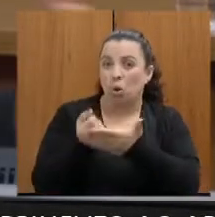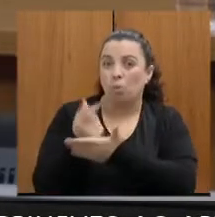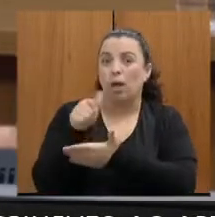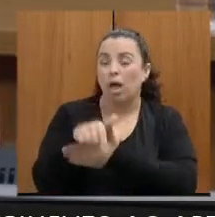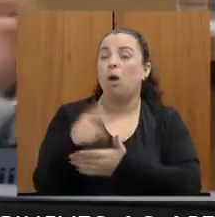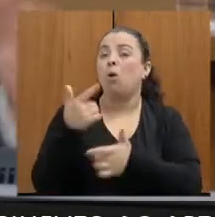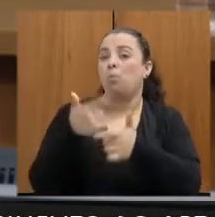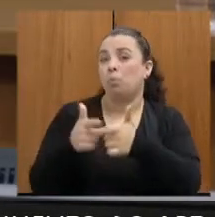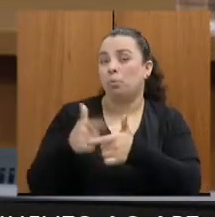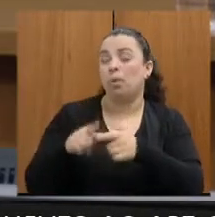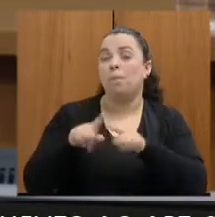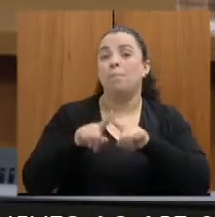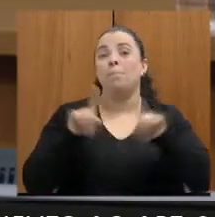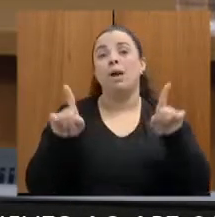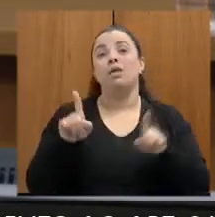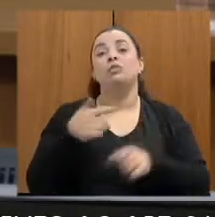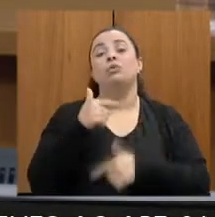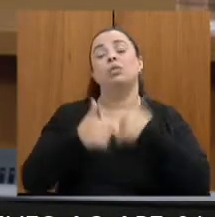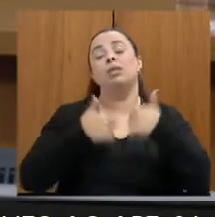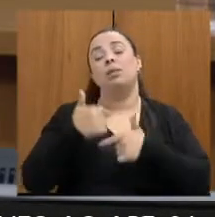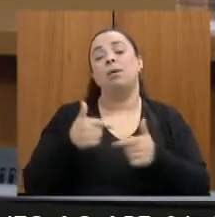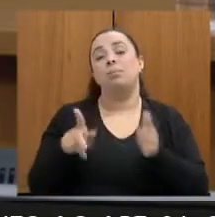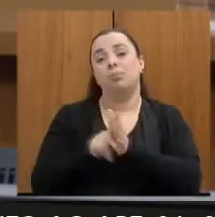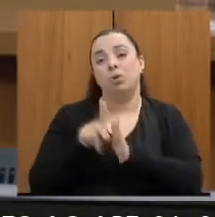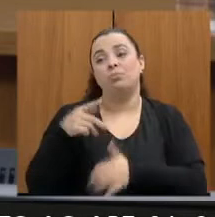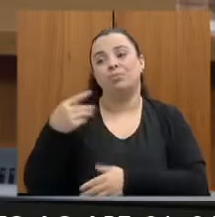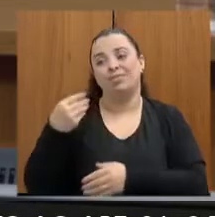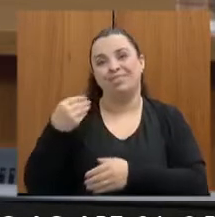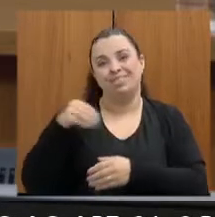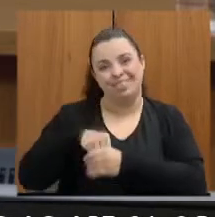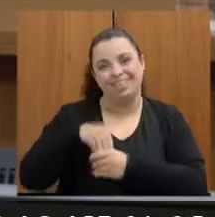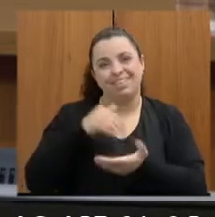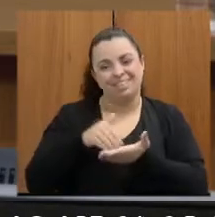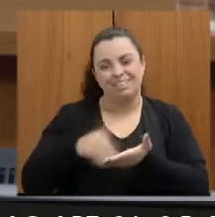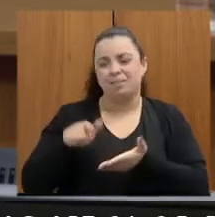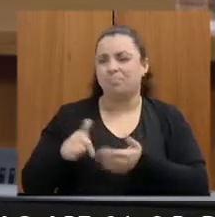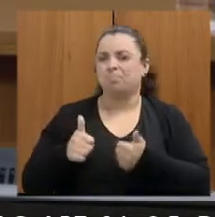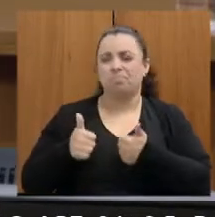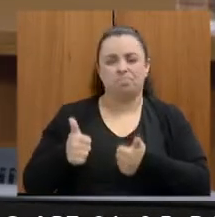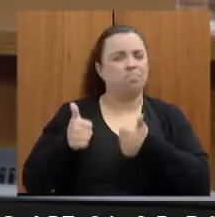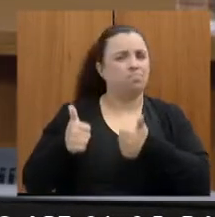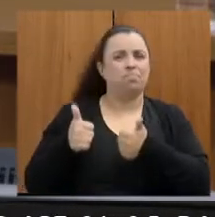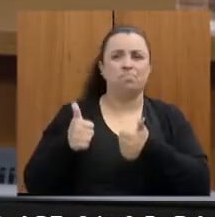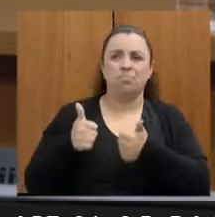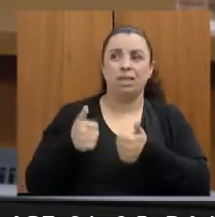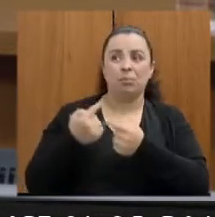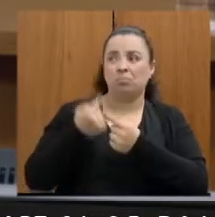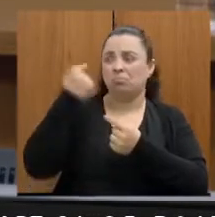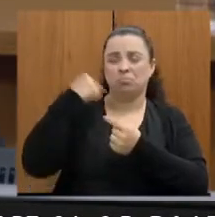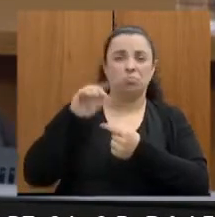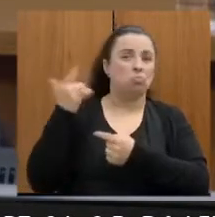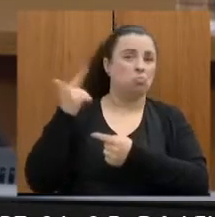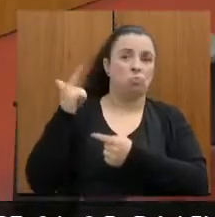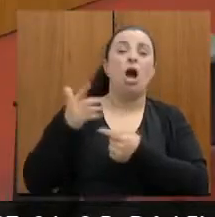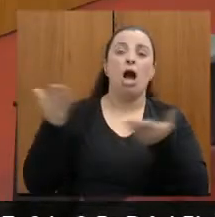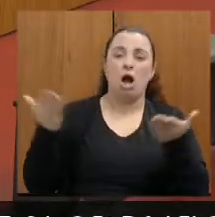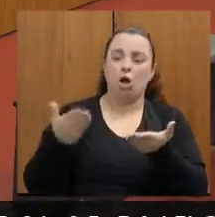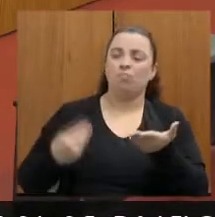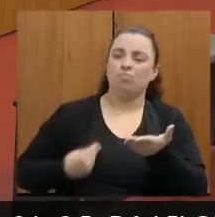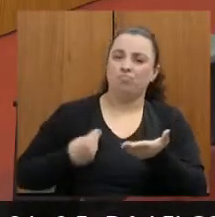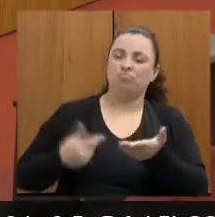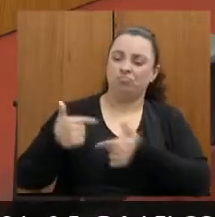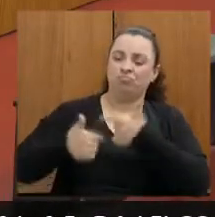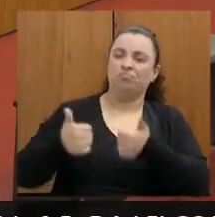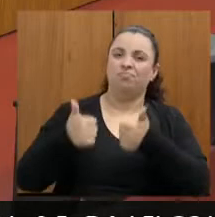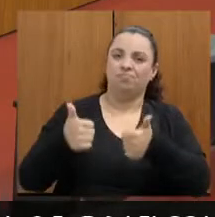problema massa o trabalho da secretaria tem sido realmente Impecável como há muito tempo a gente não ver Obrigado